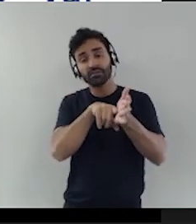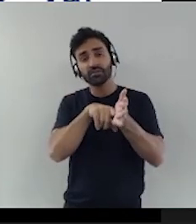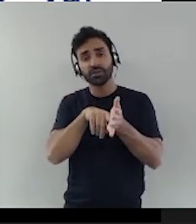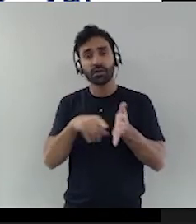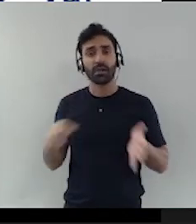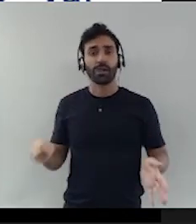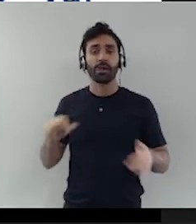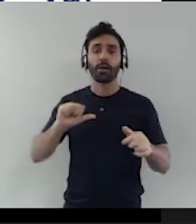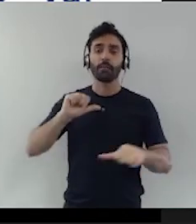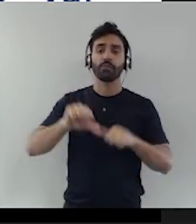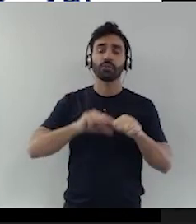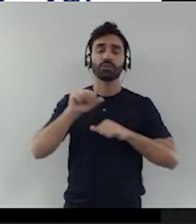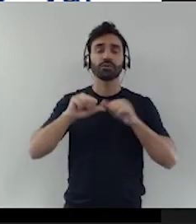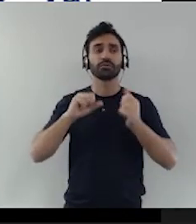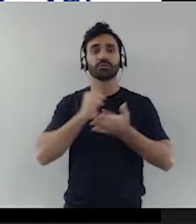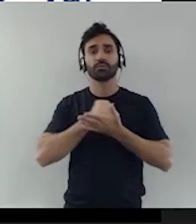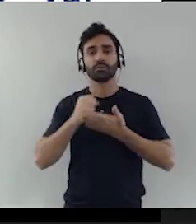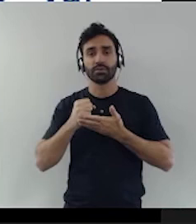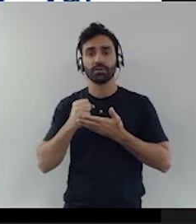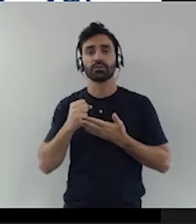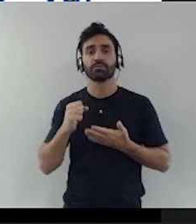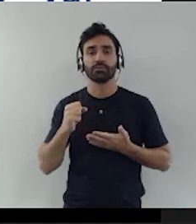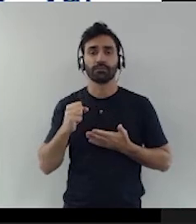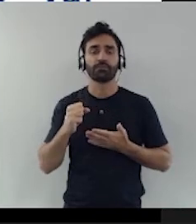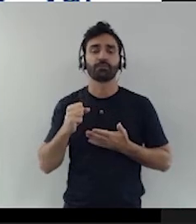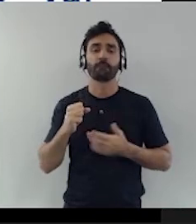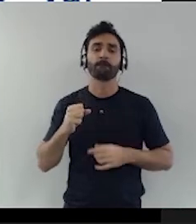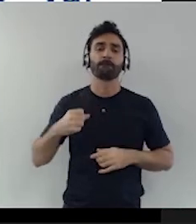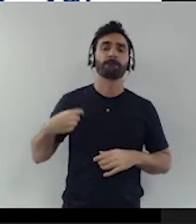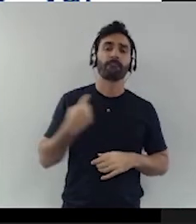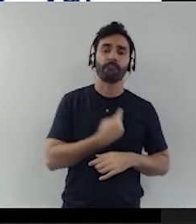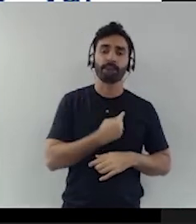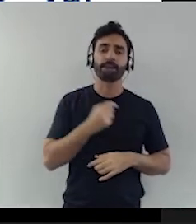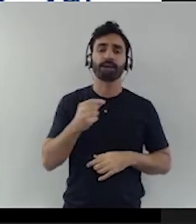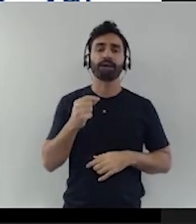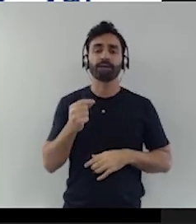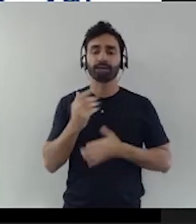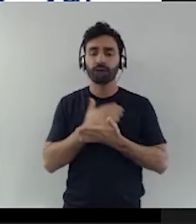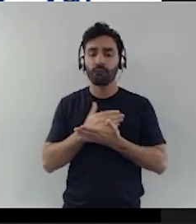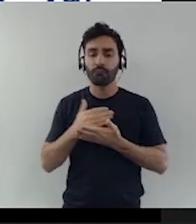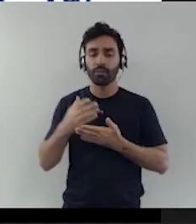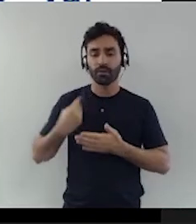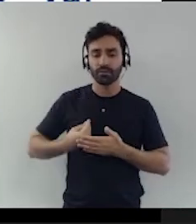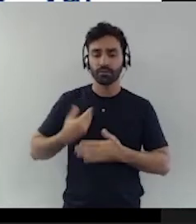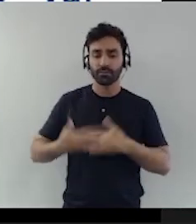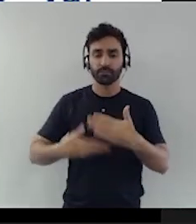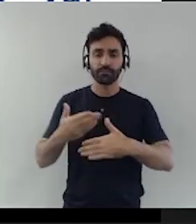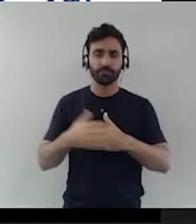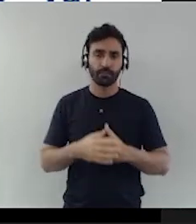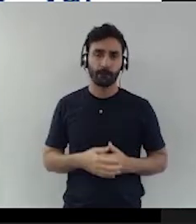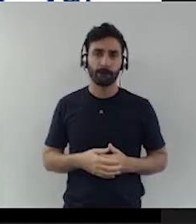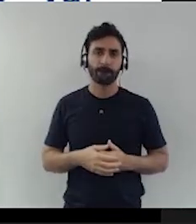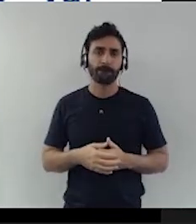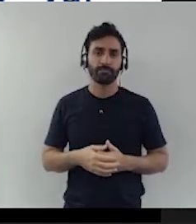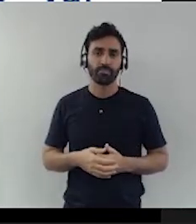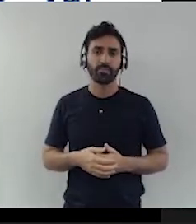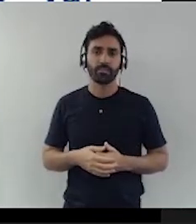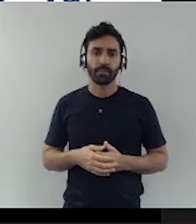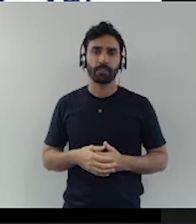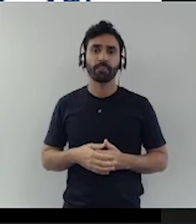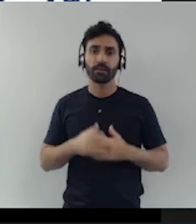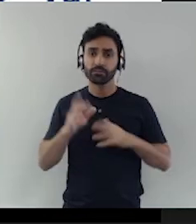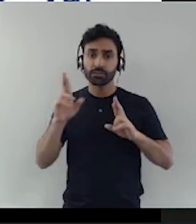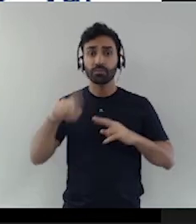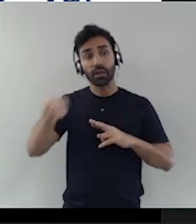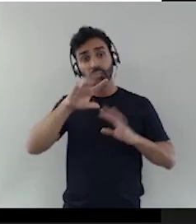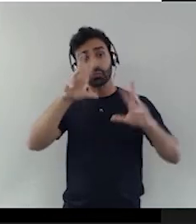em contratos de longo prazo. Estamos apenas no início da jornada. O barco vai chacoalhar e espero que todos